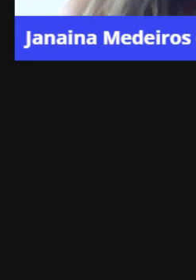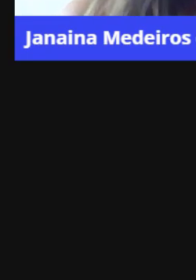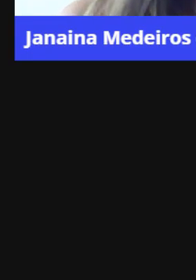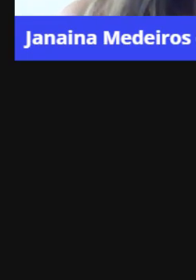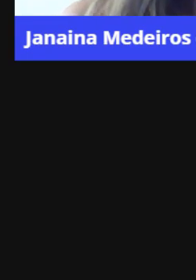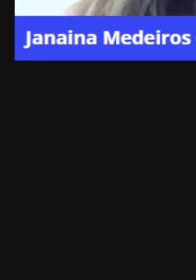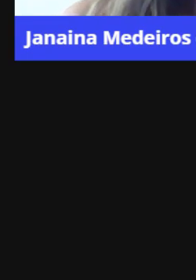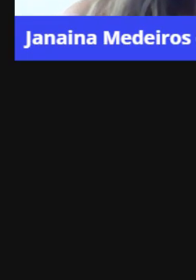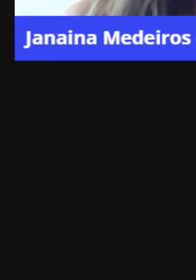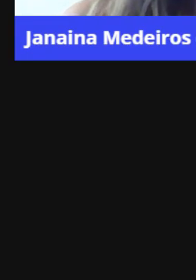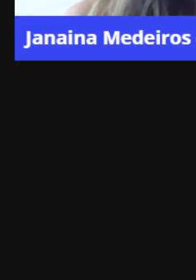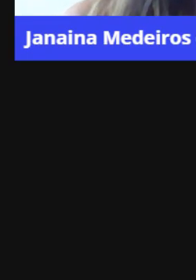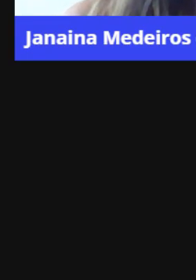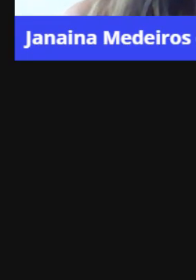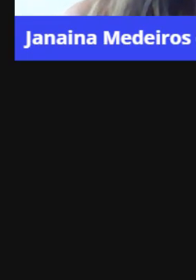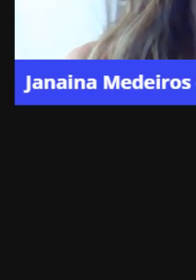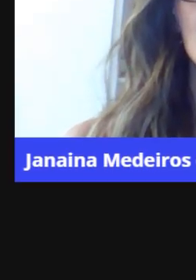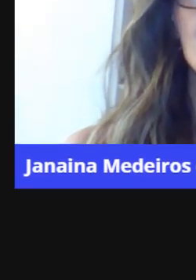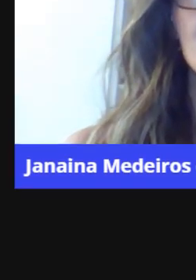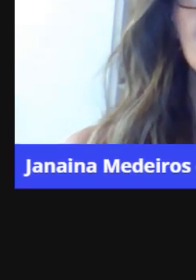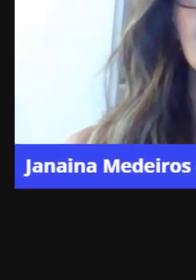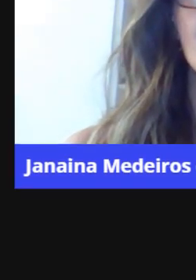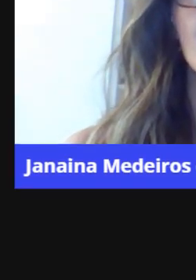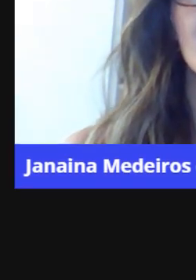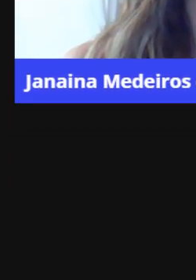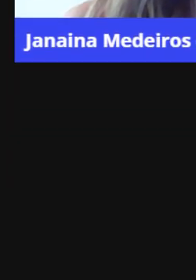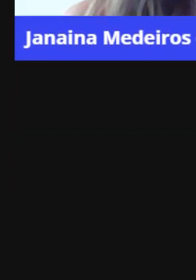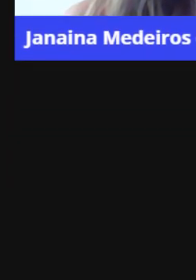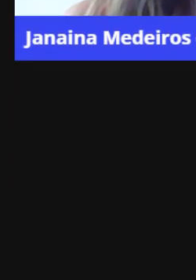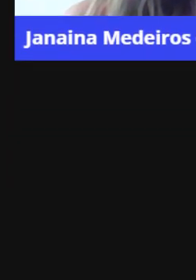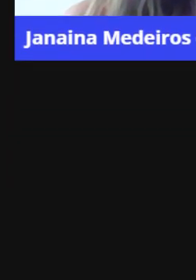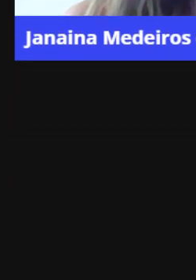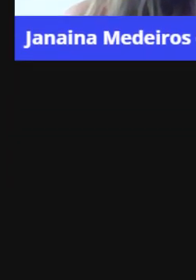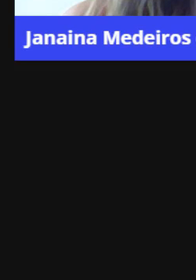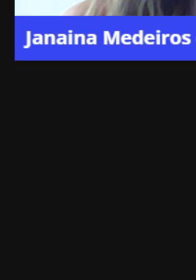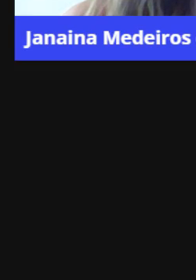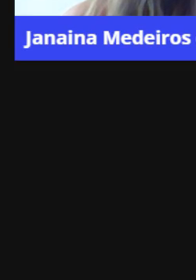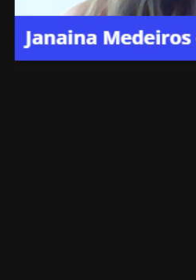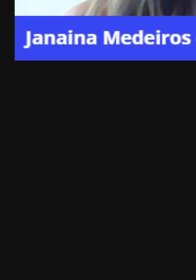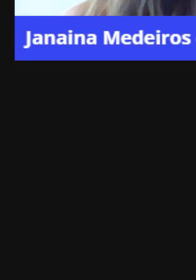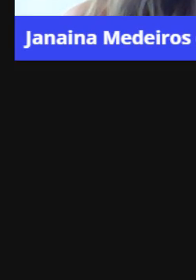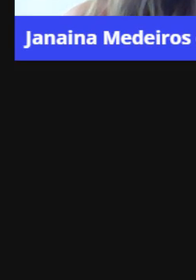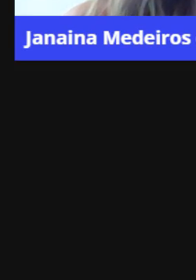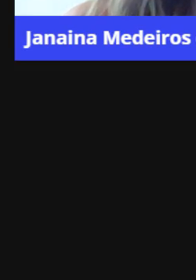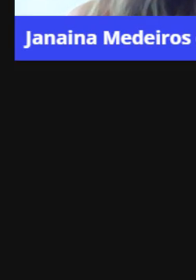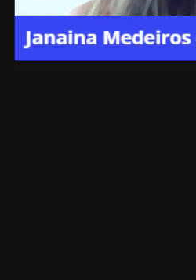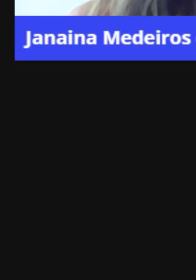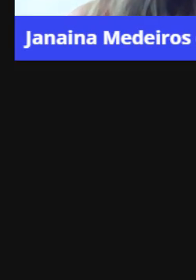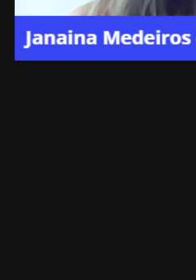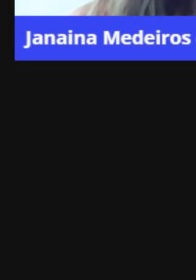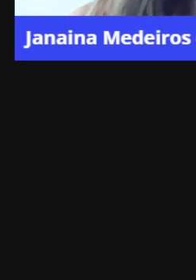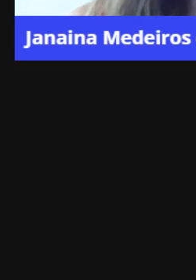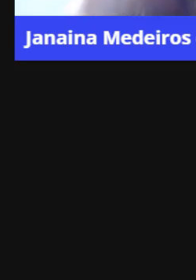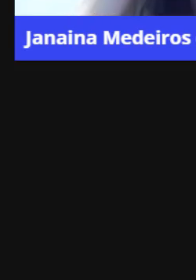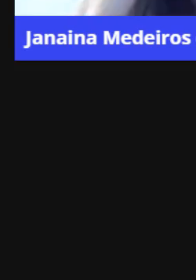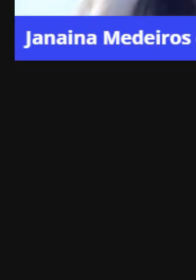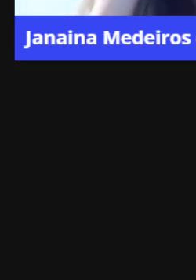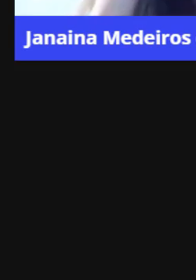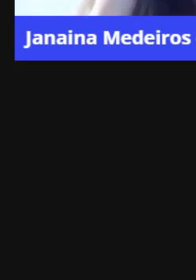estaremos com a nossa formação de hoje. Olá, professora Laurinda. Olá,